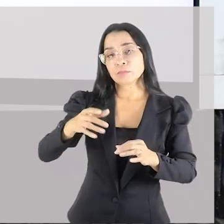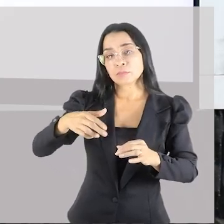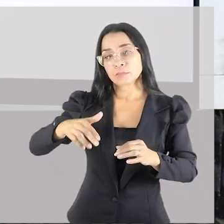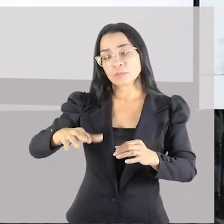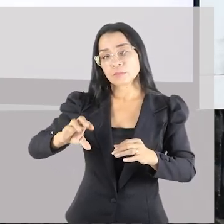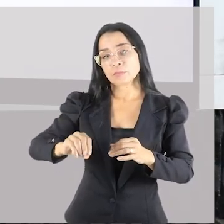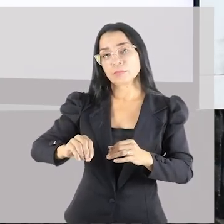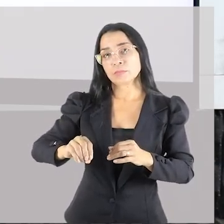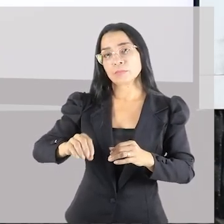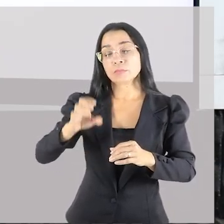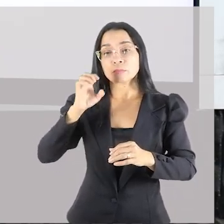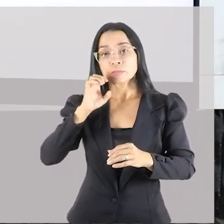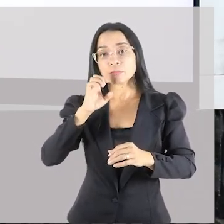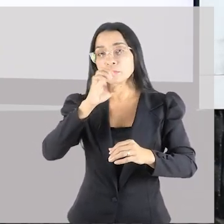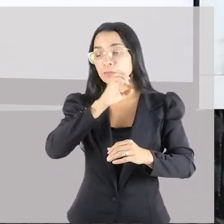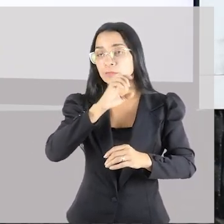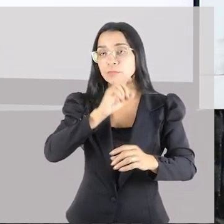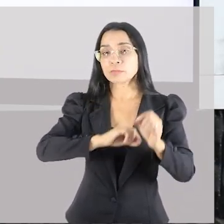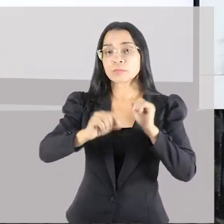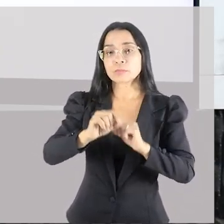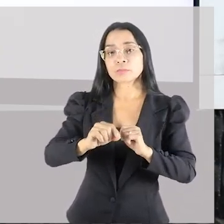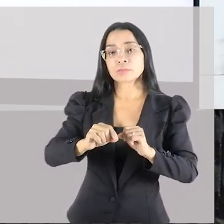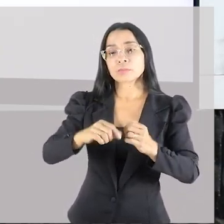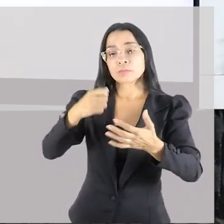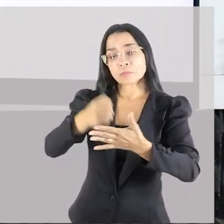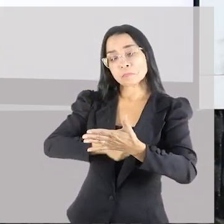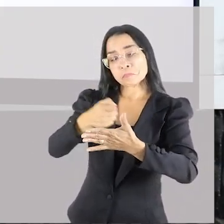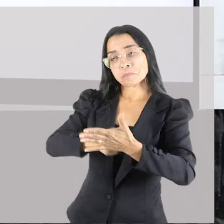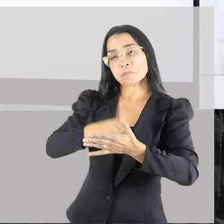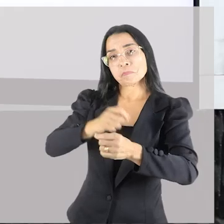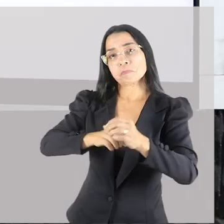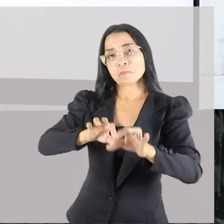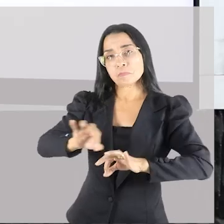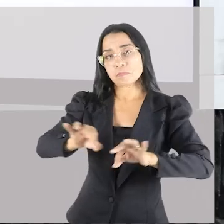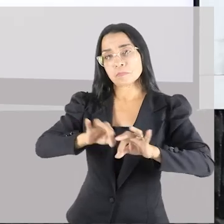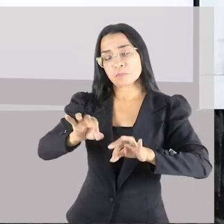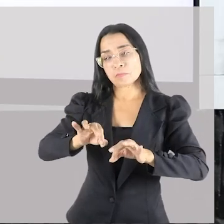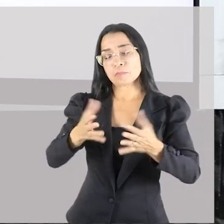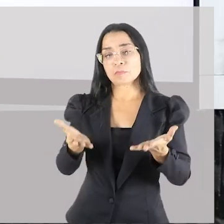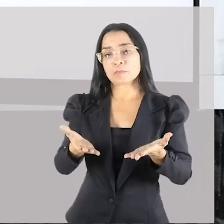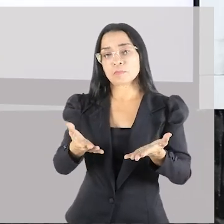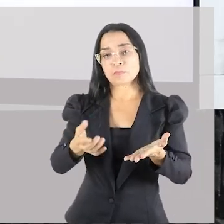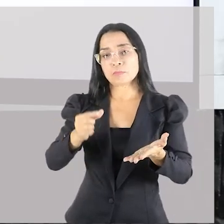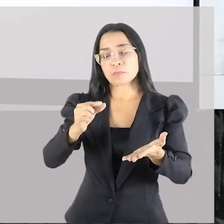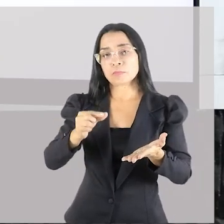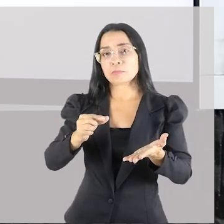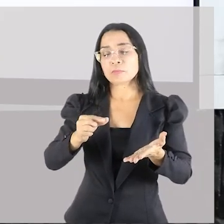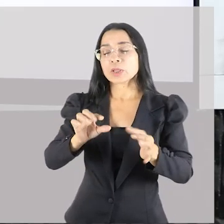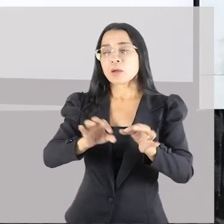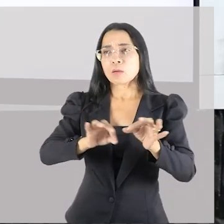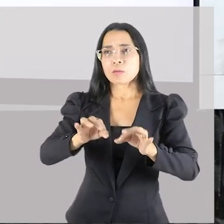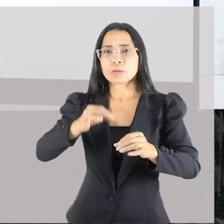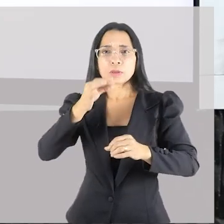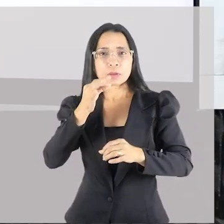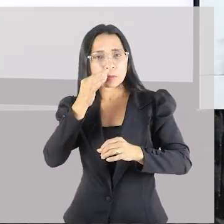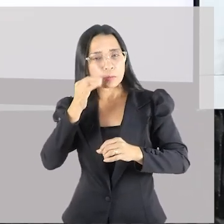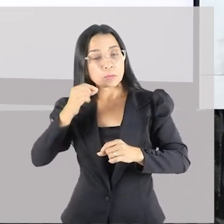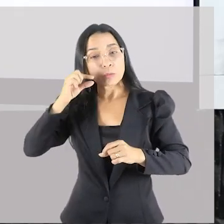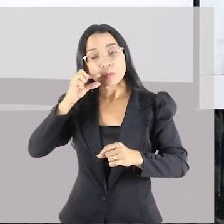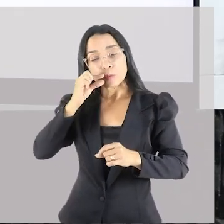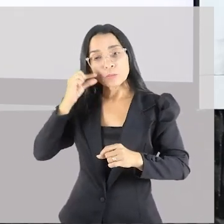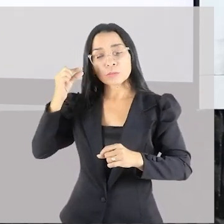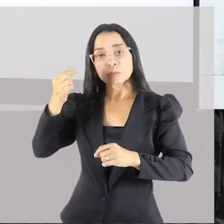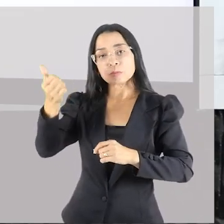de embate, de contestação da ordem estabelecida por Dom Pedro I. Só que, claro,